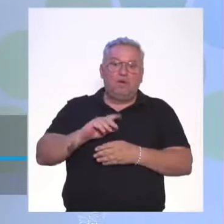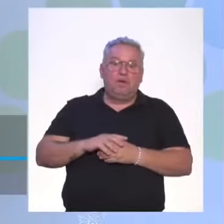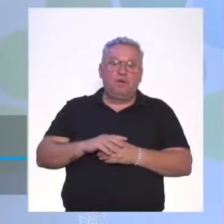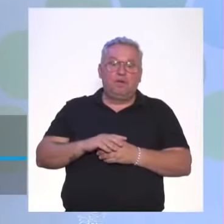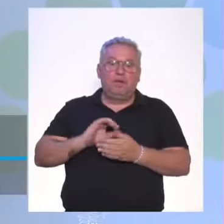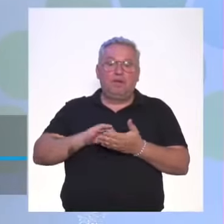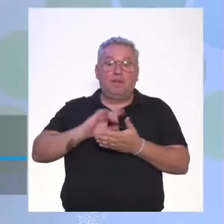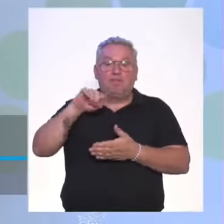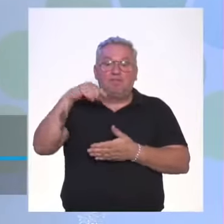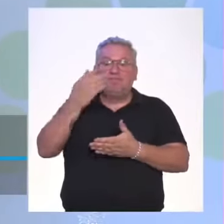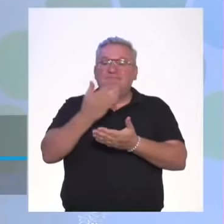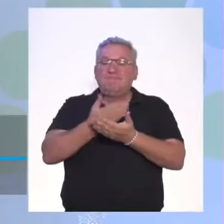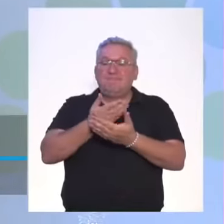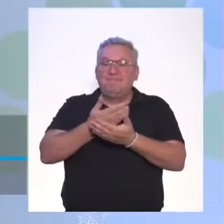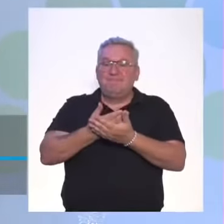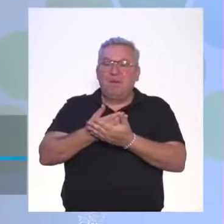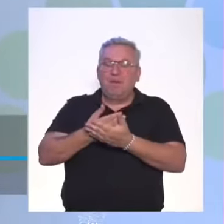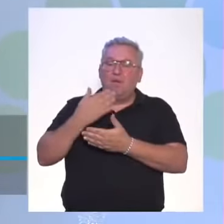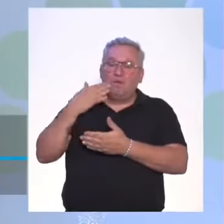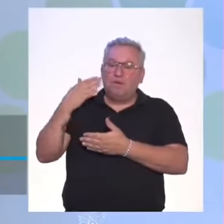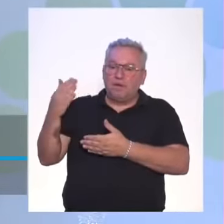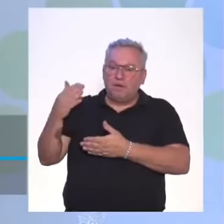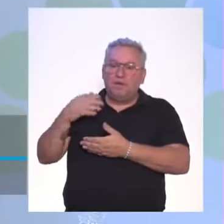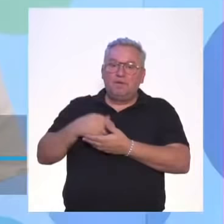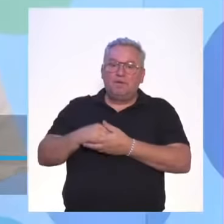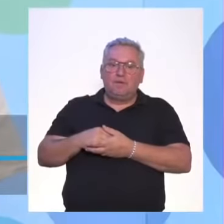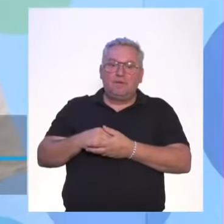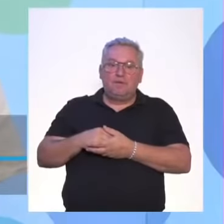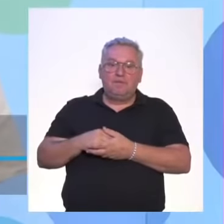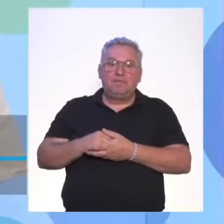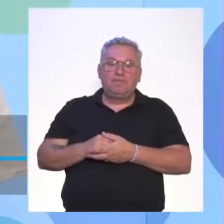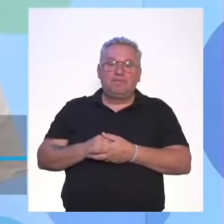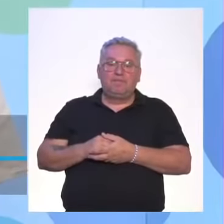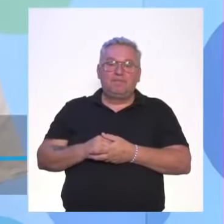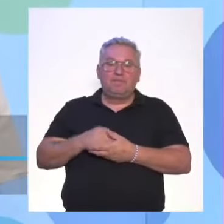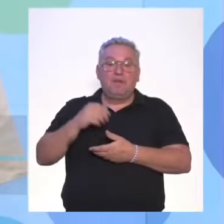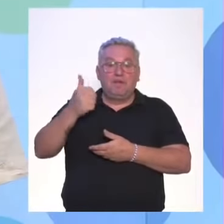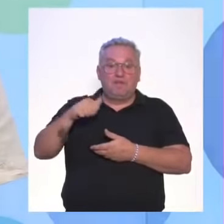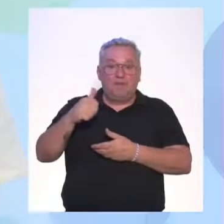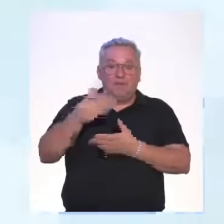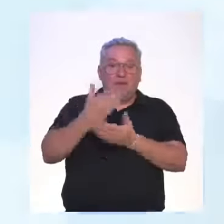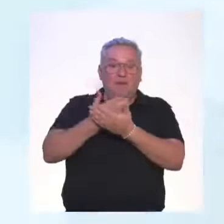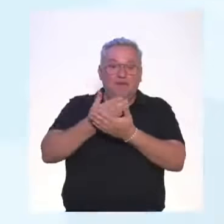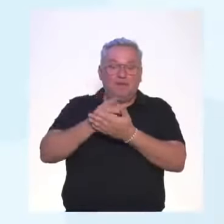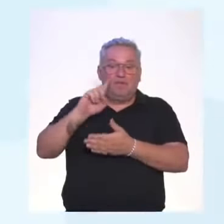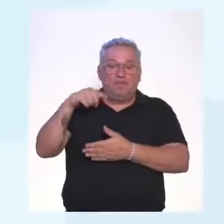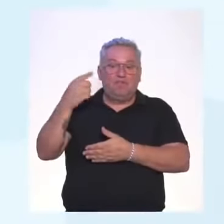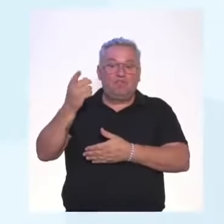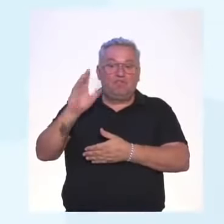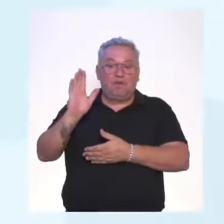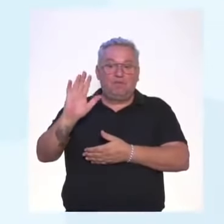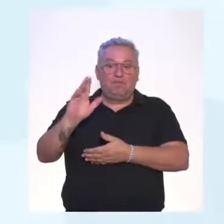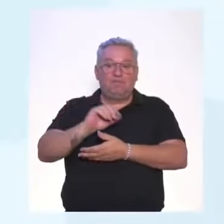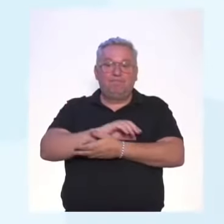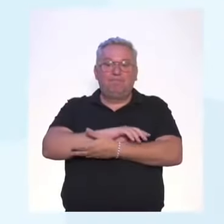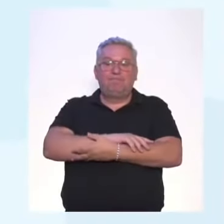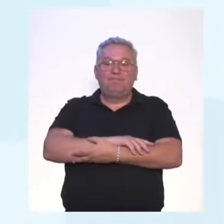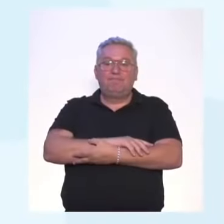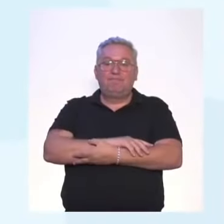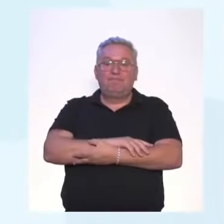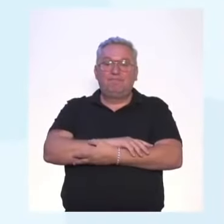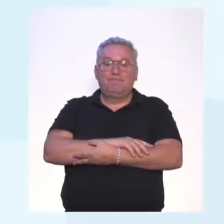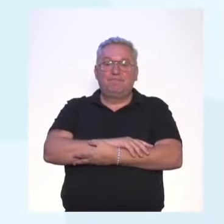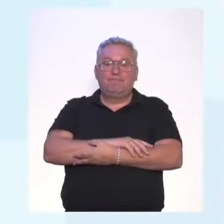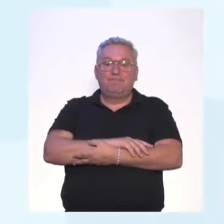até a próxima aula mal muito obrigada eu te agradeço a última aula até mais tchau tchau obrigado até